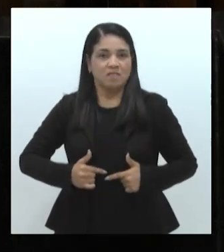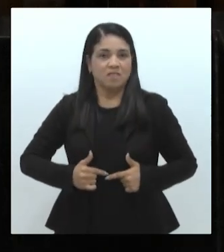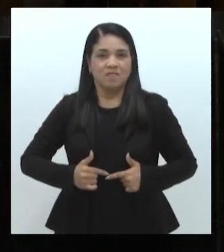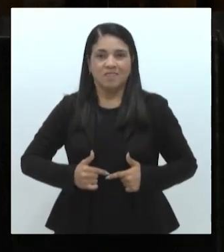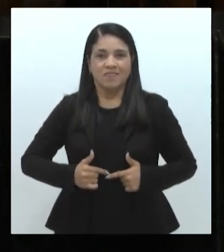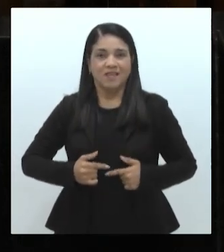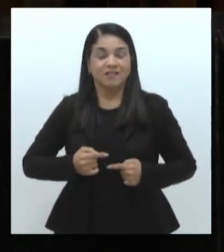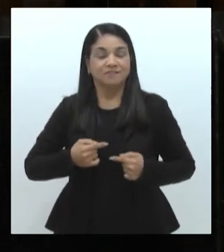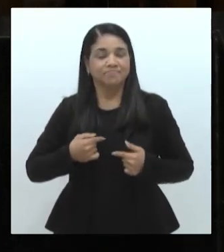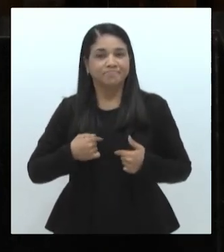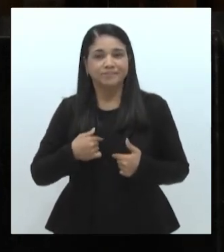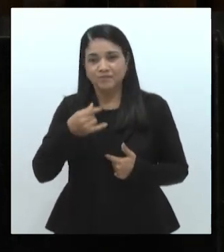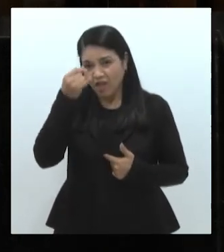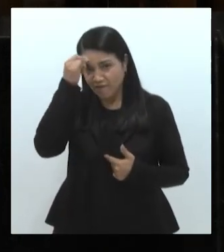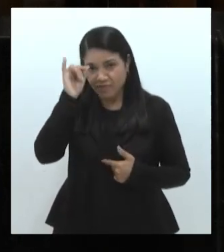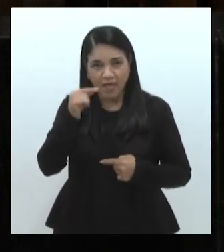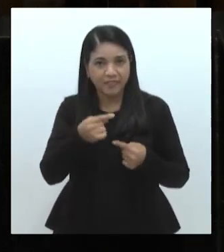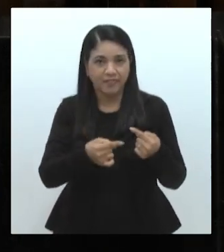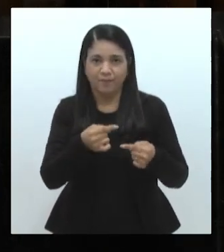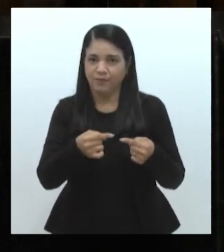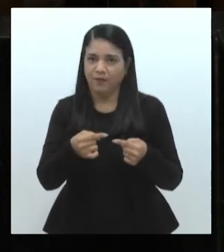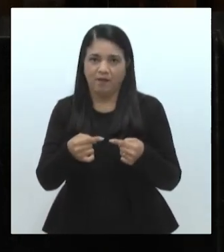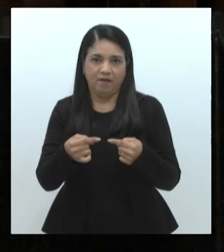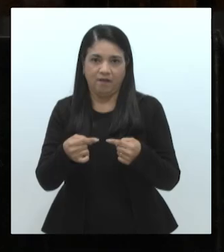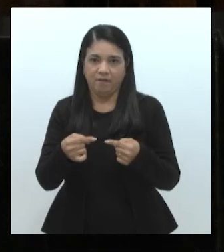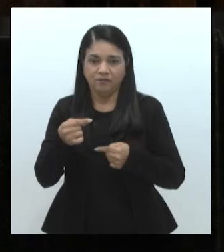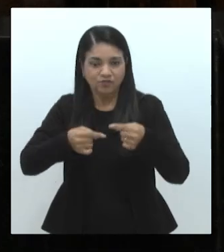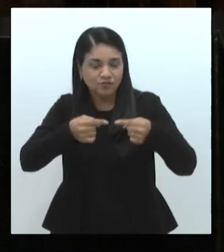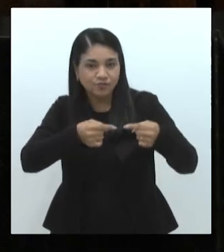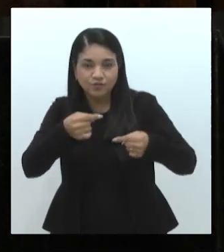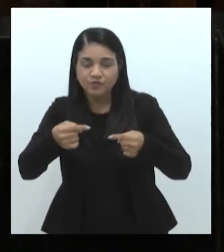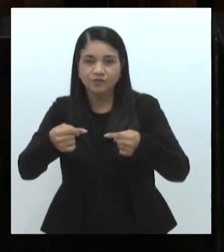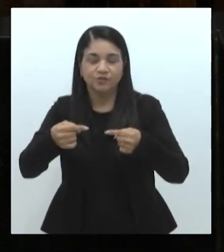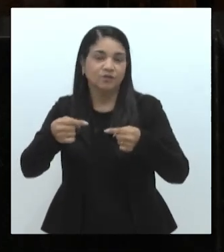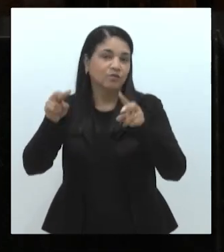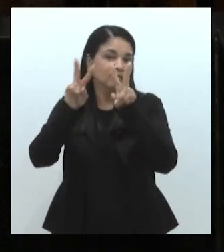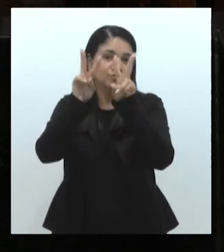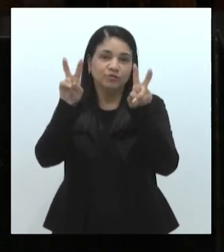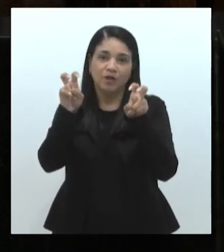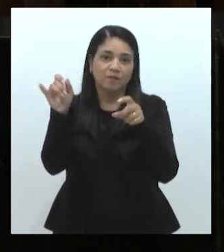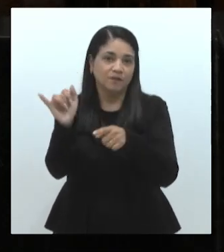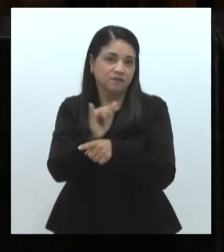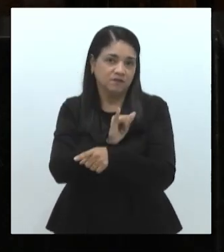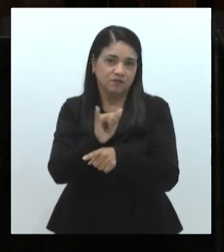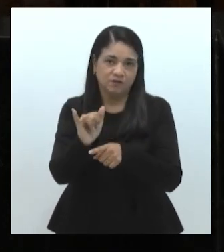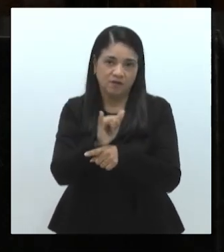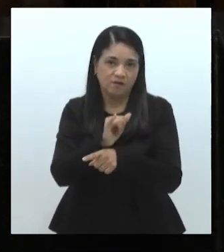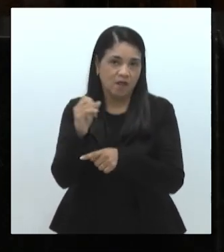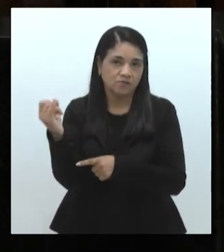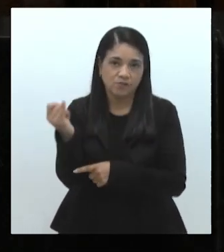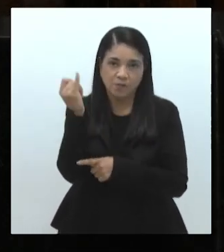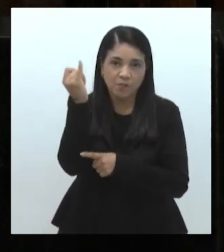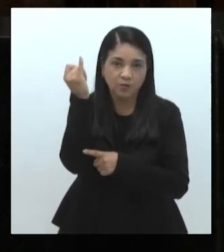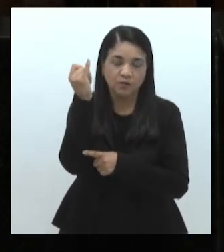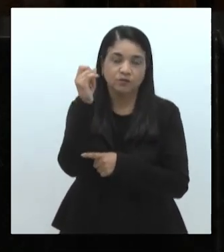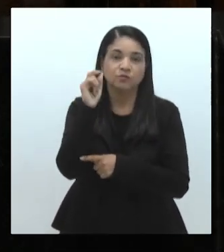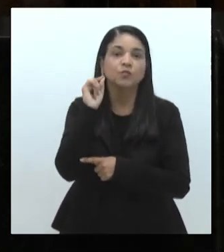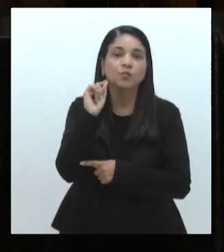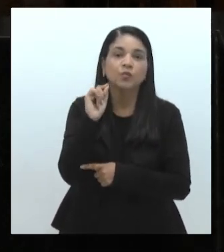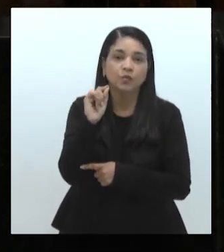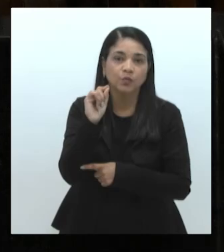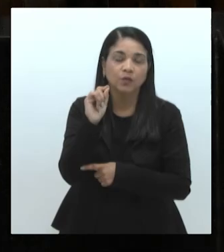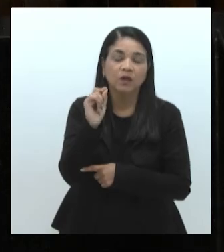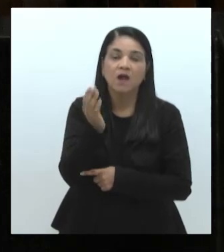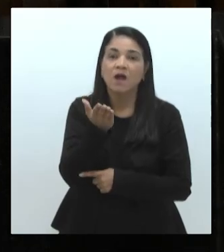desse debate, da busca dos temas mais estratégicos e importantes, que é de realmente